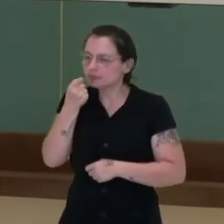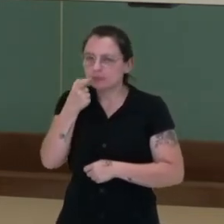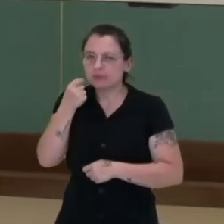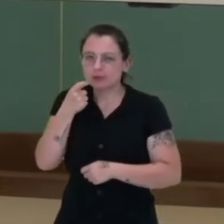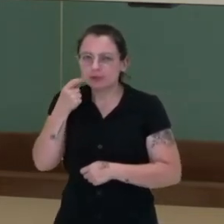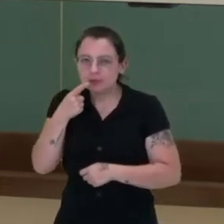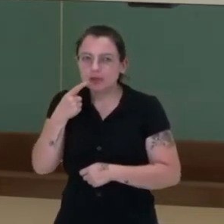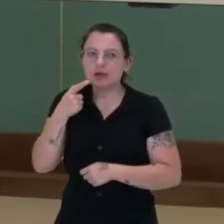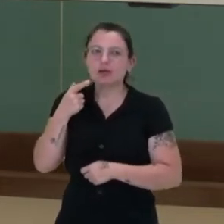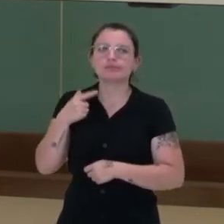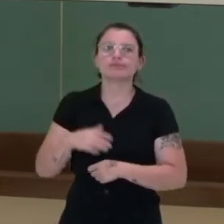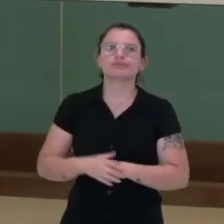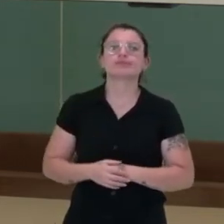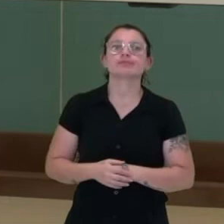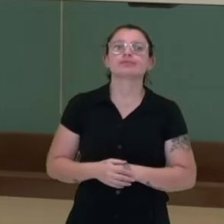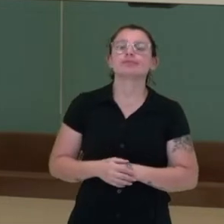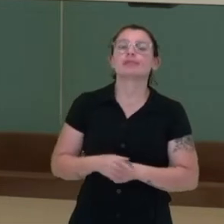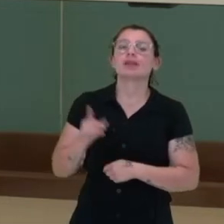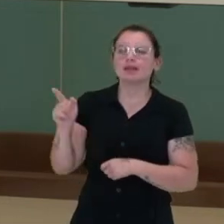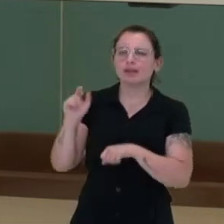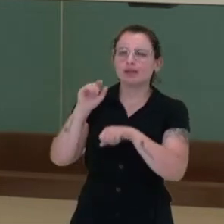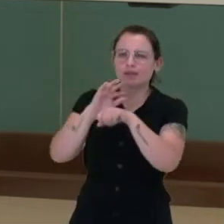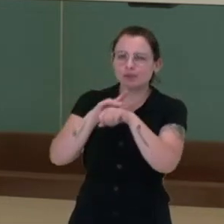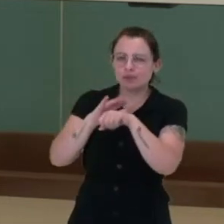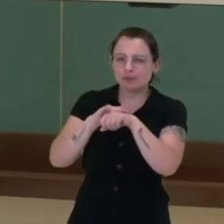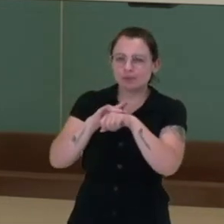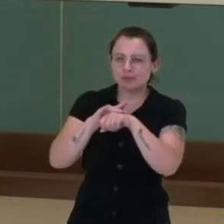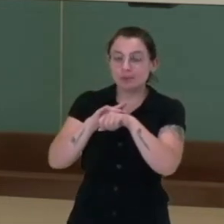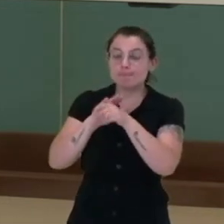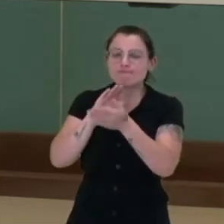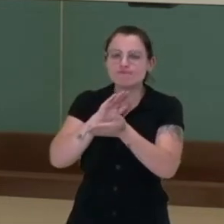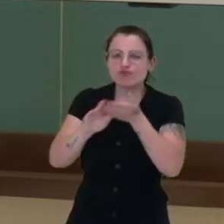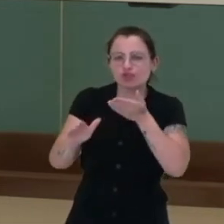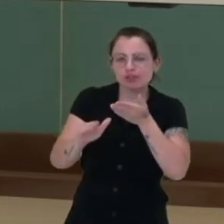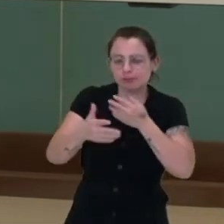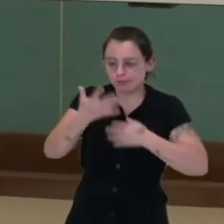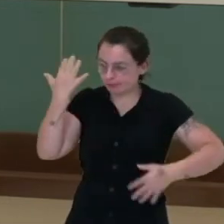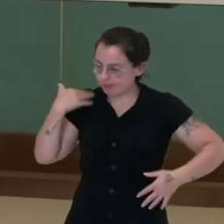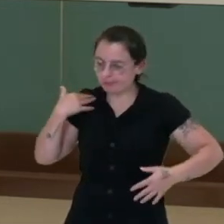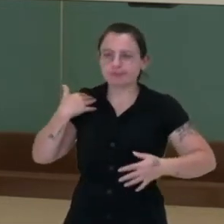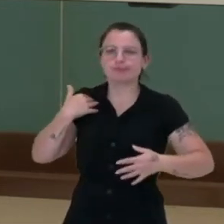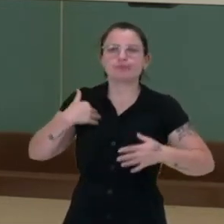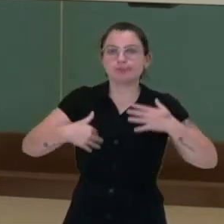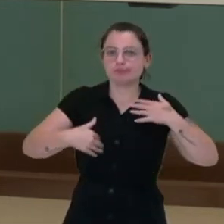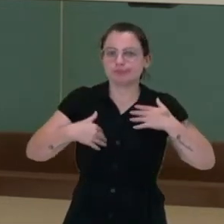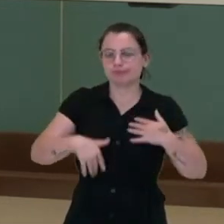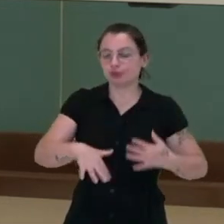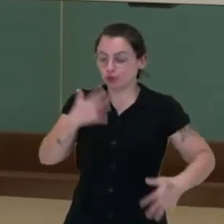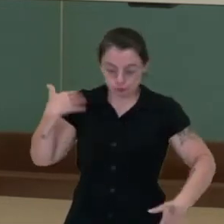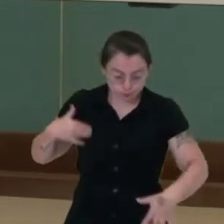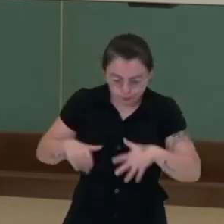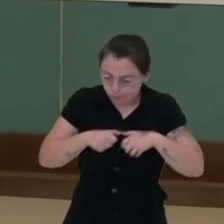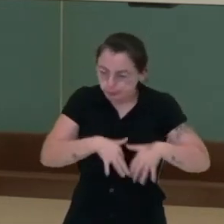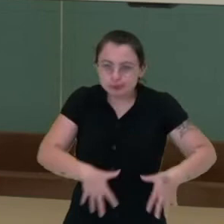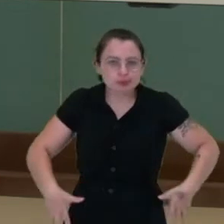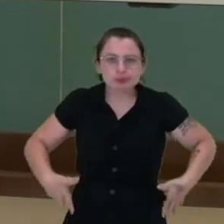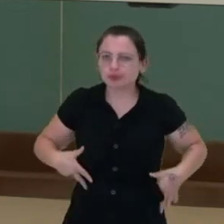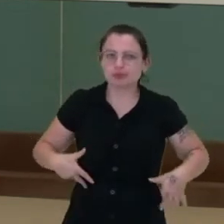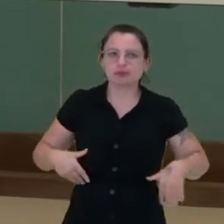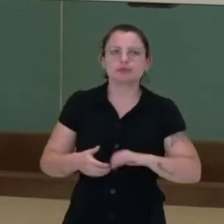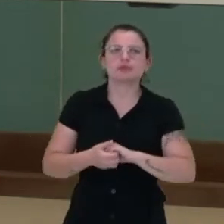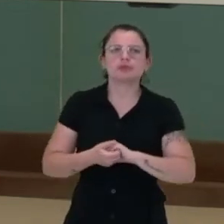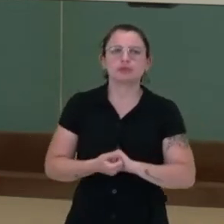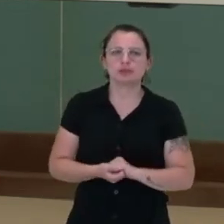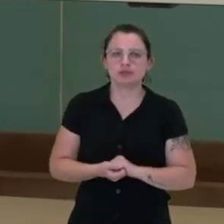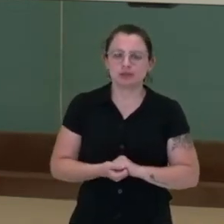infecção fugiu e tornou-se generalizada. Então ela estava numa região e ó, se espalhou. O que